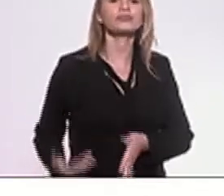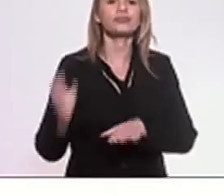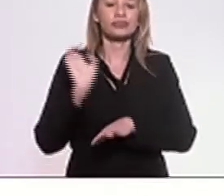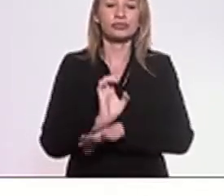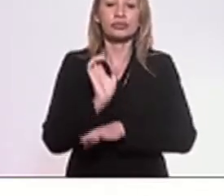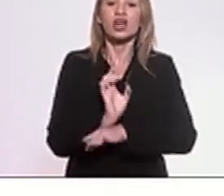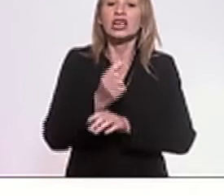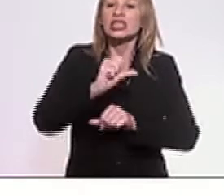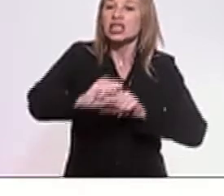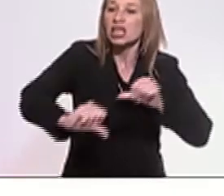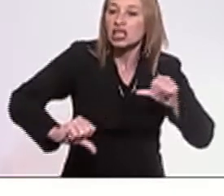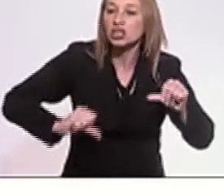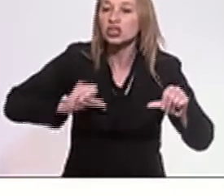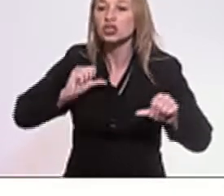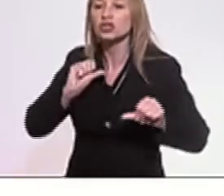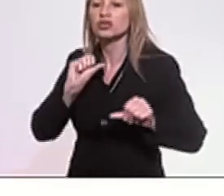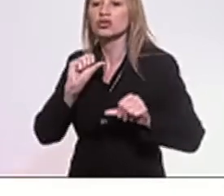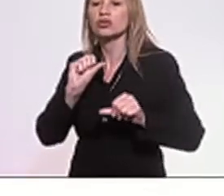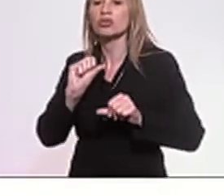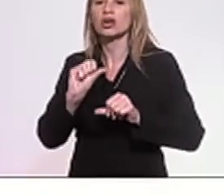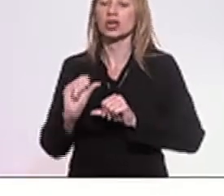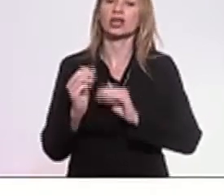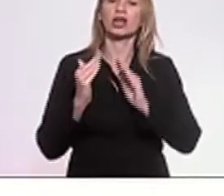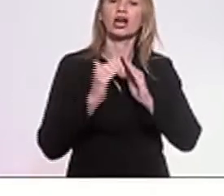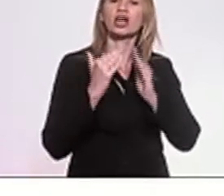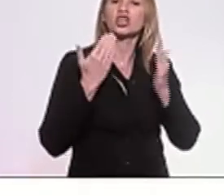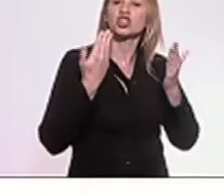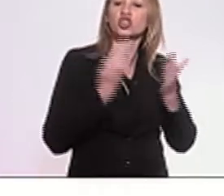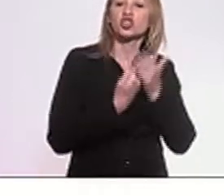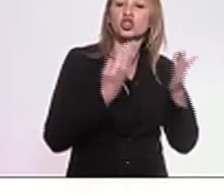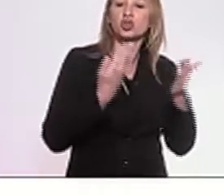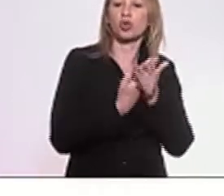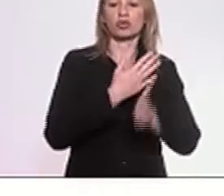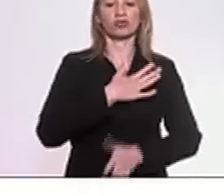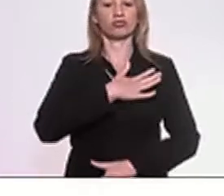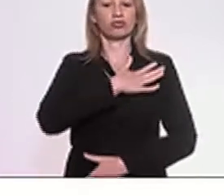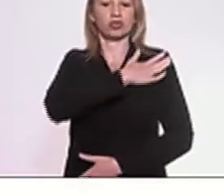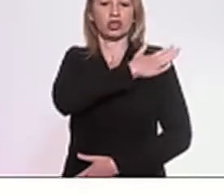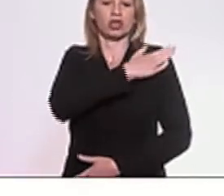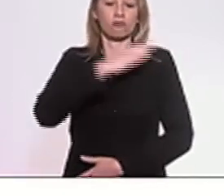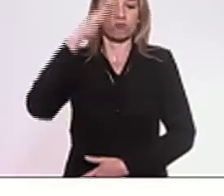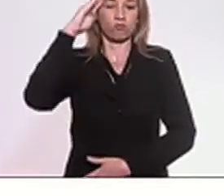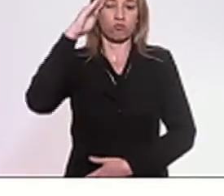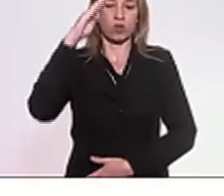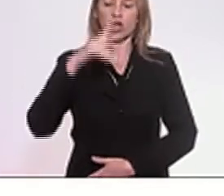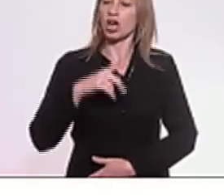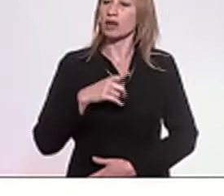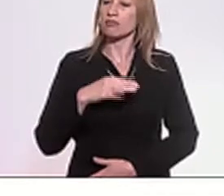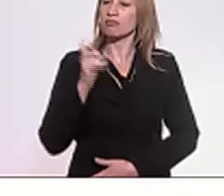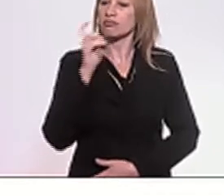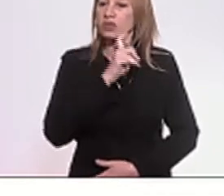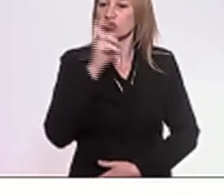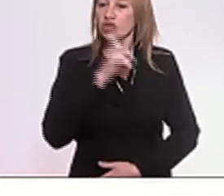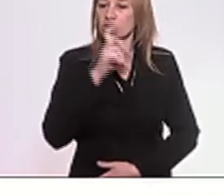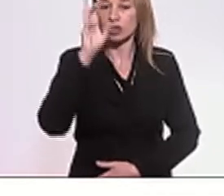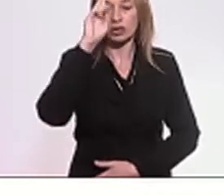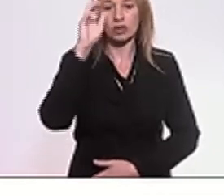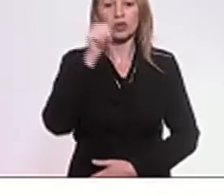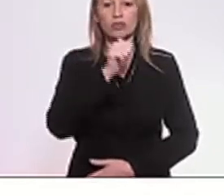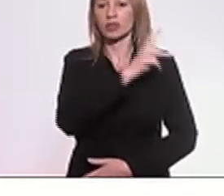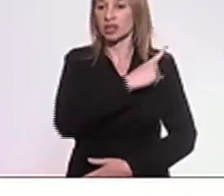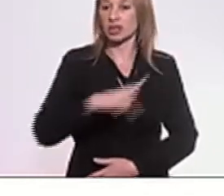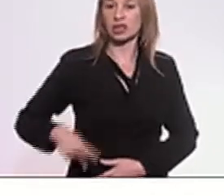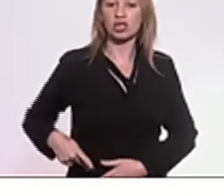transformará as escolas em cívico-militares. Isso é uma mentira, senhora presidente. O governo